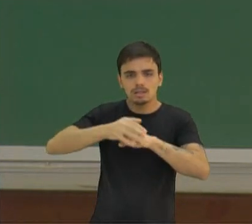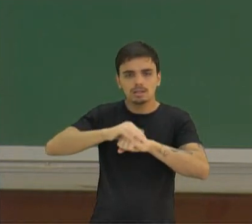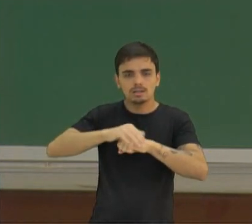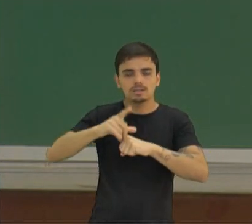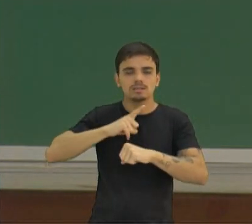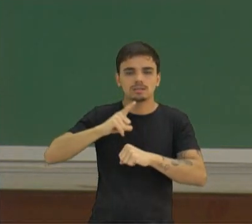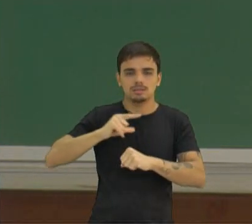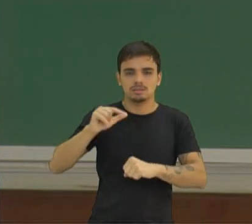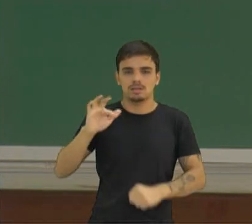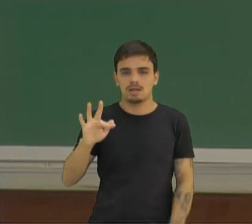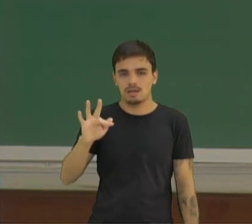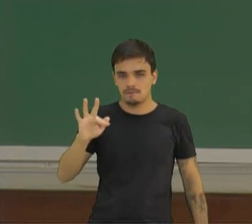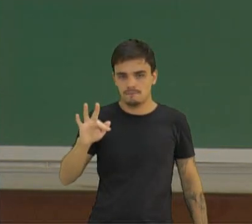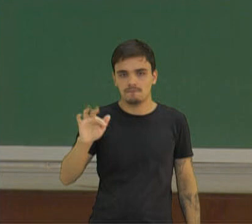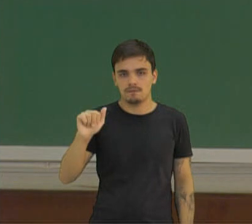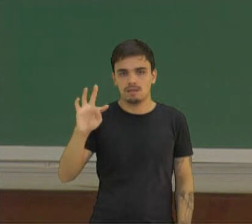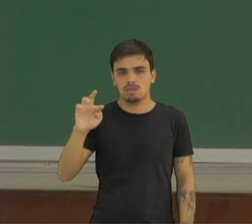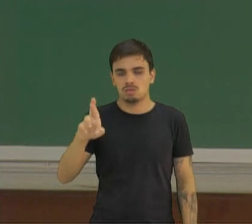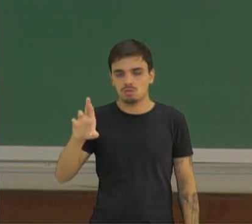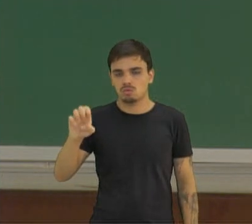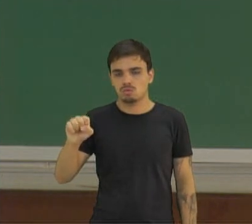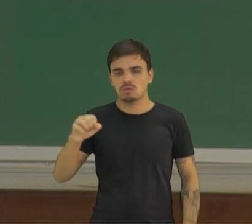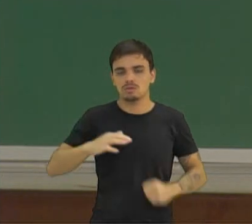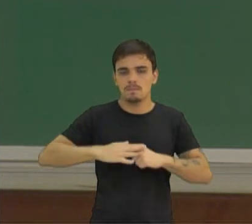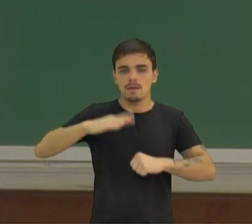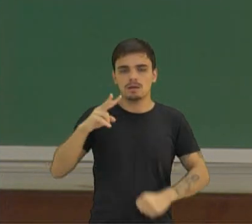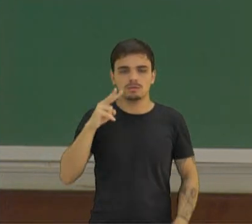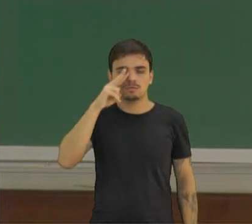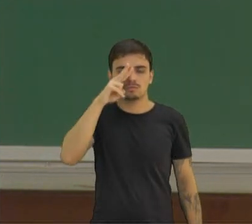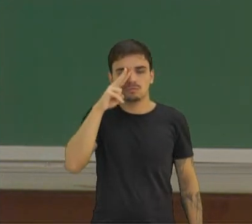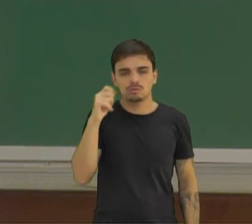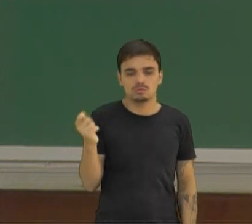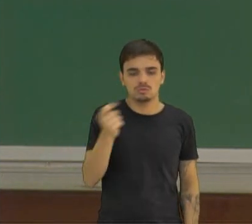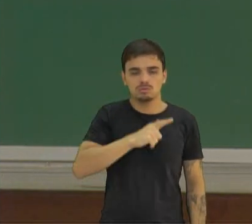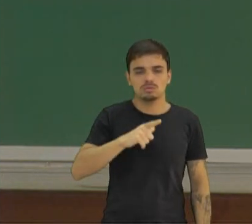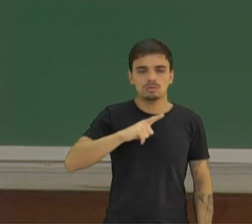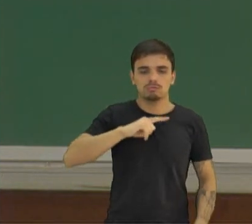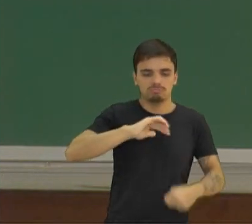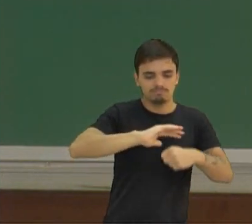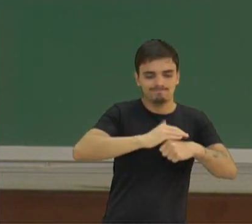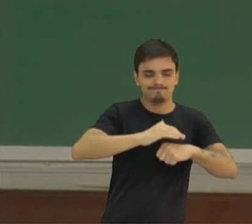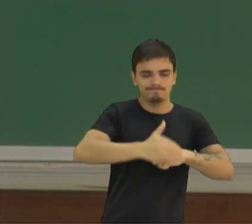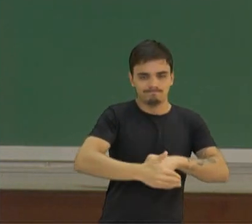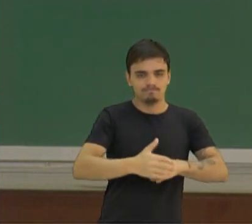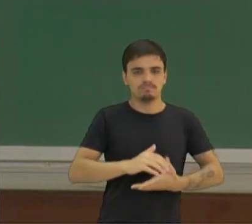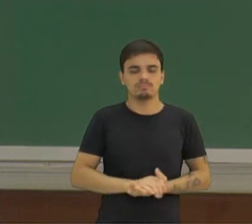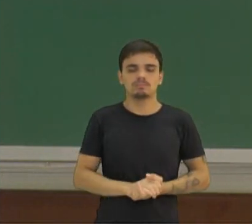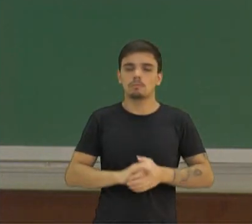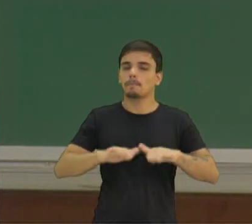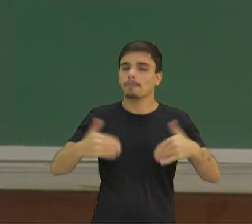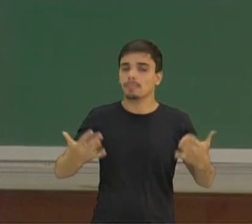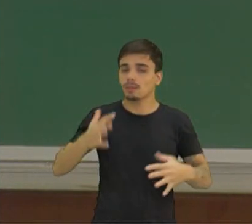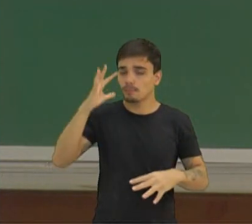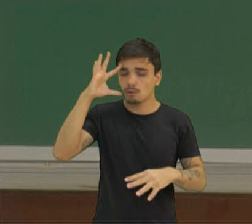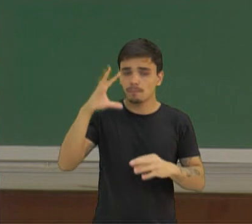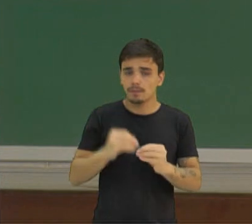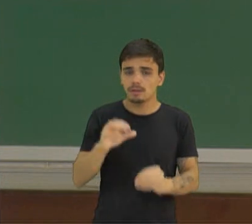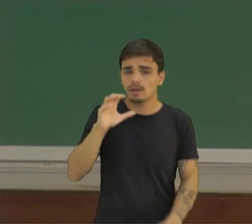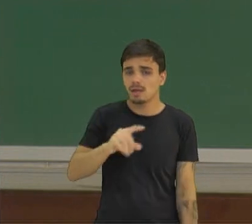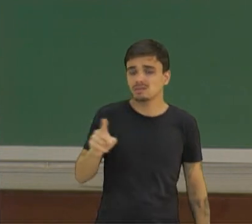mais fortes do que aquelas que tinham que produzir semente rugosa pessoal essa